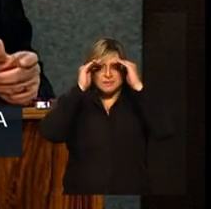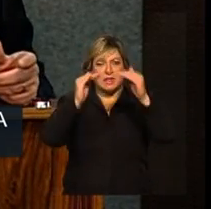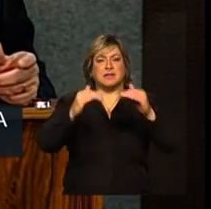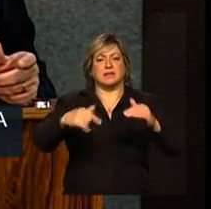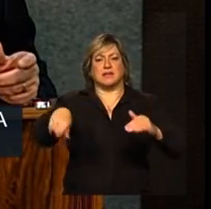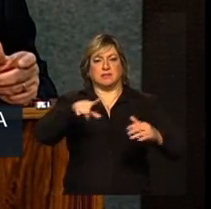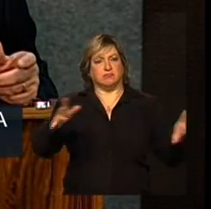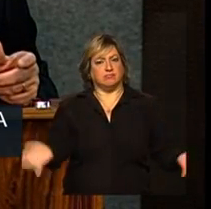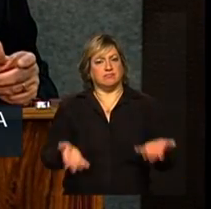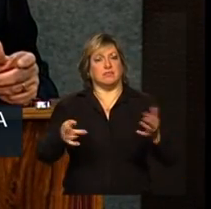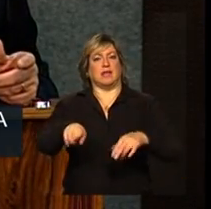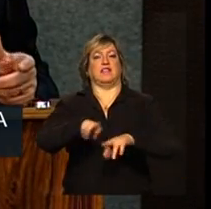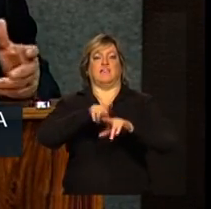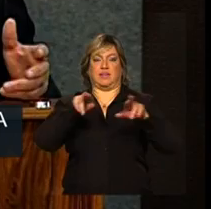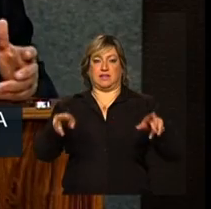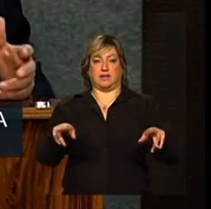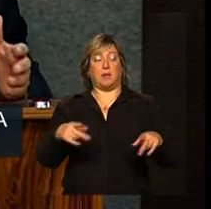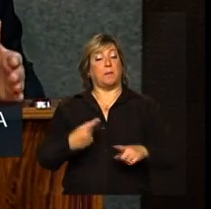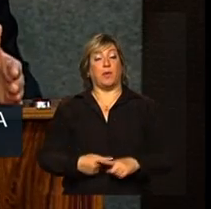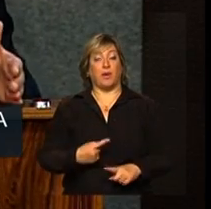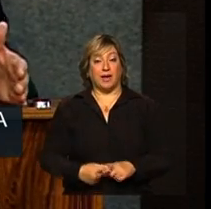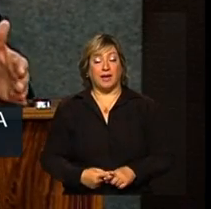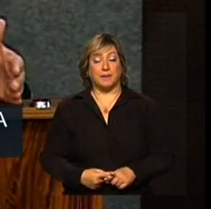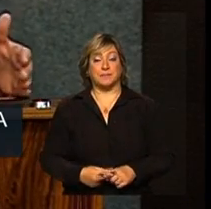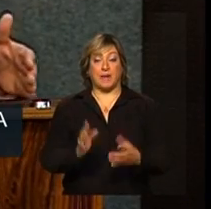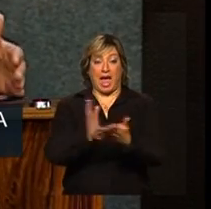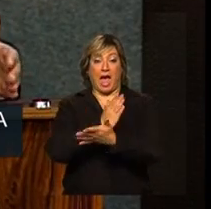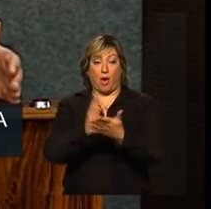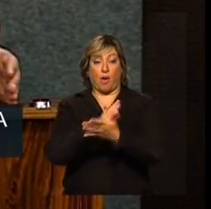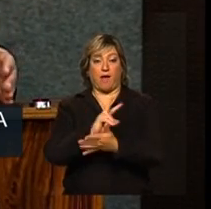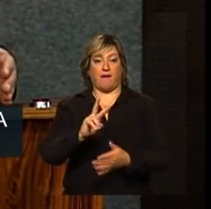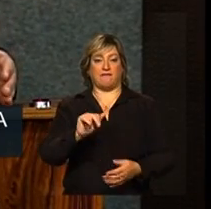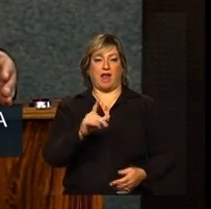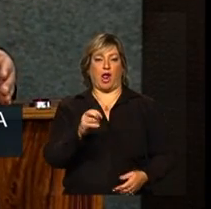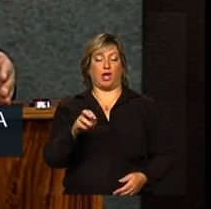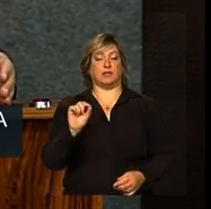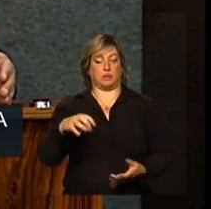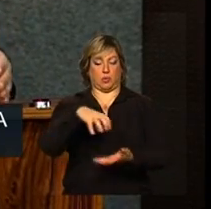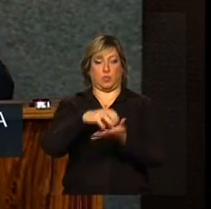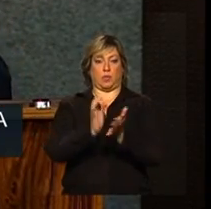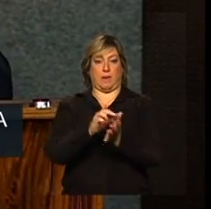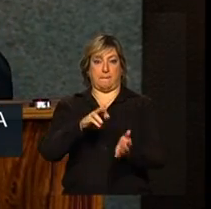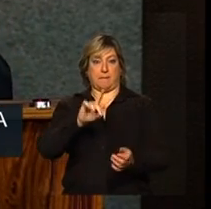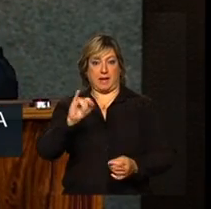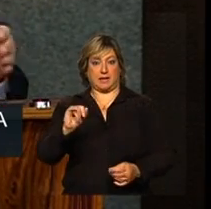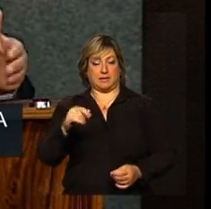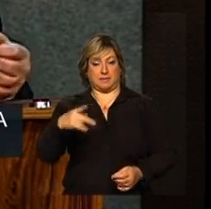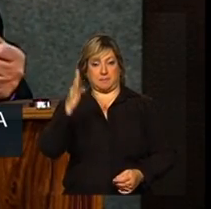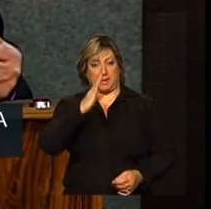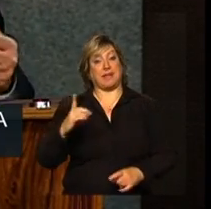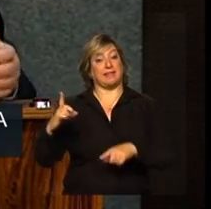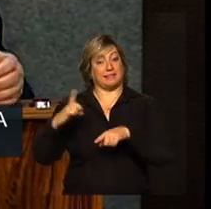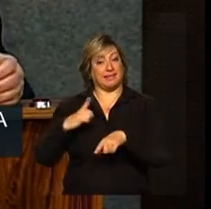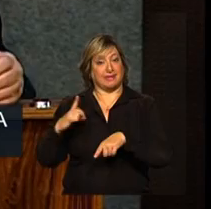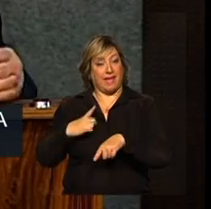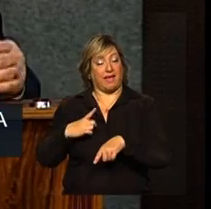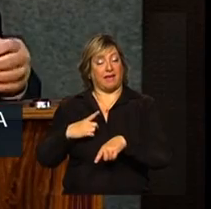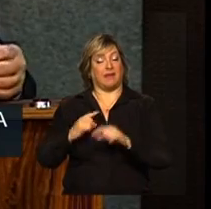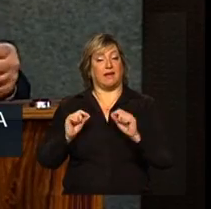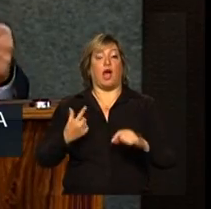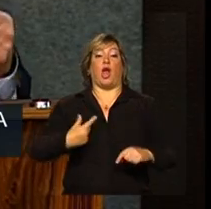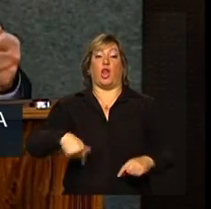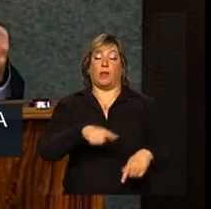essas diferenças. Afinal de contas, alguns valores que a classe média brasileira tem e que nós